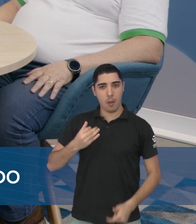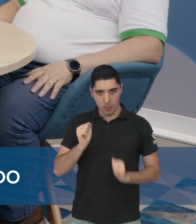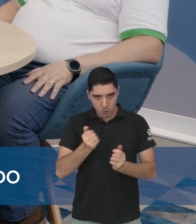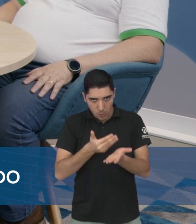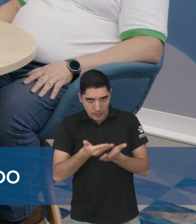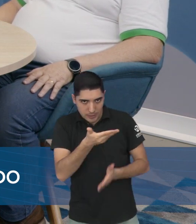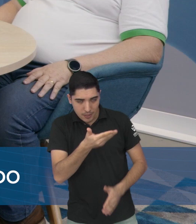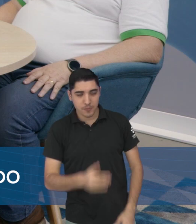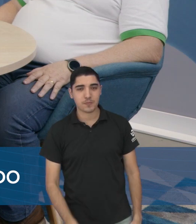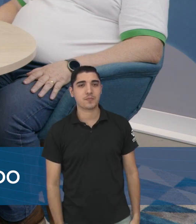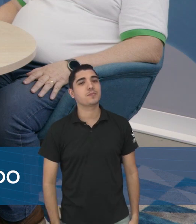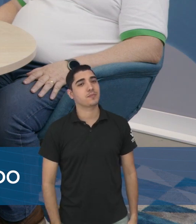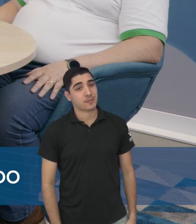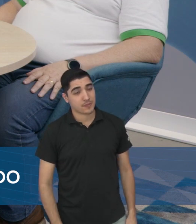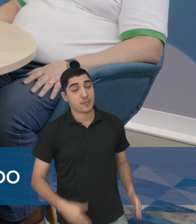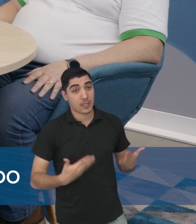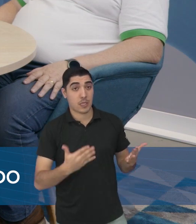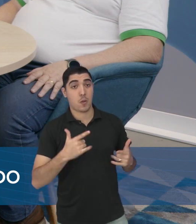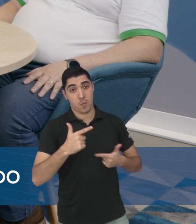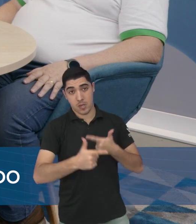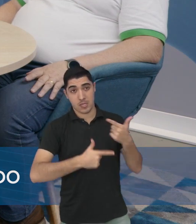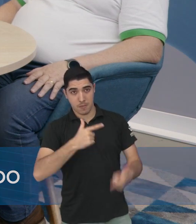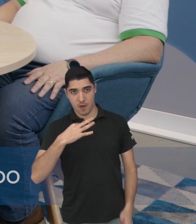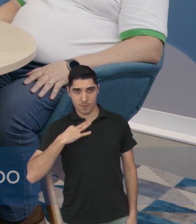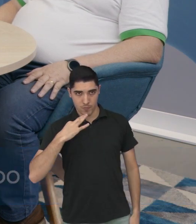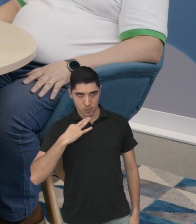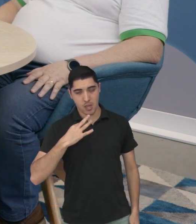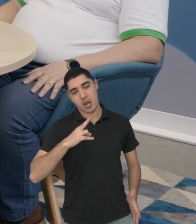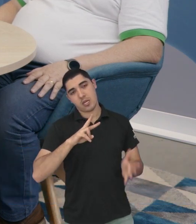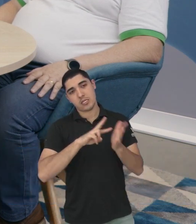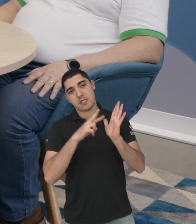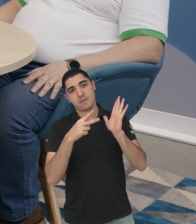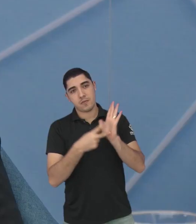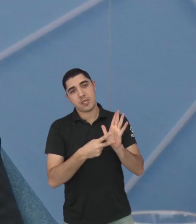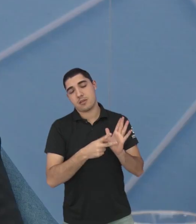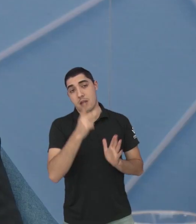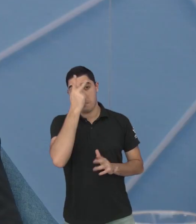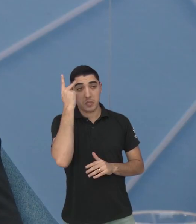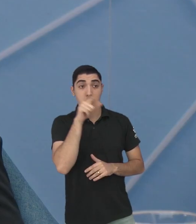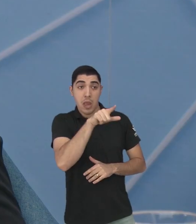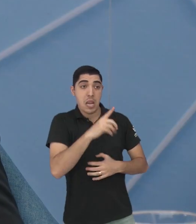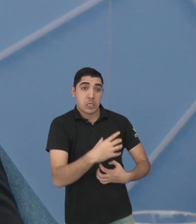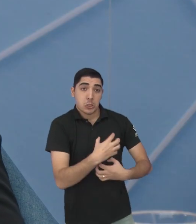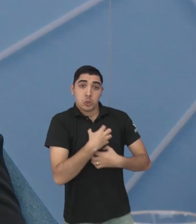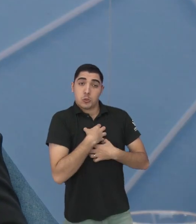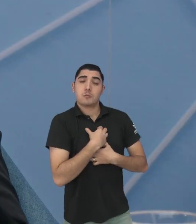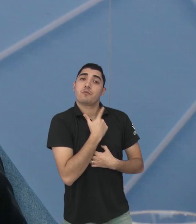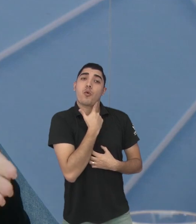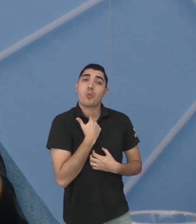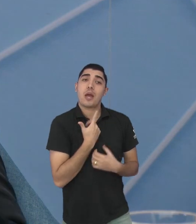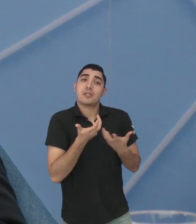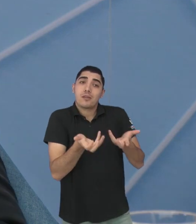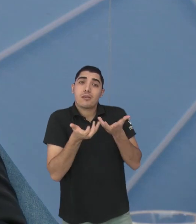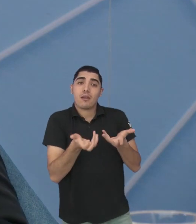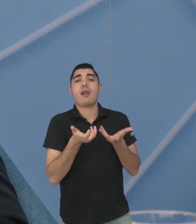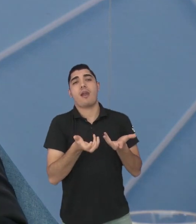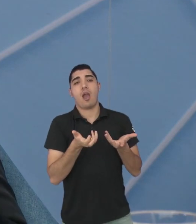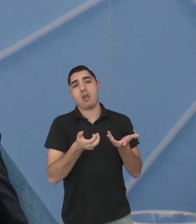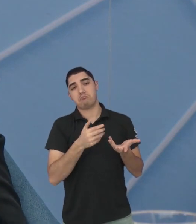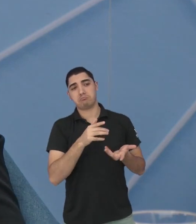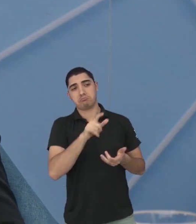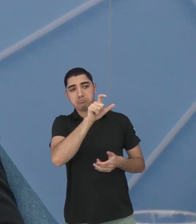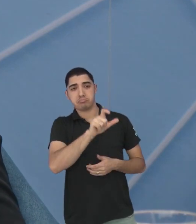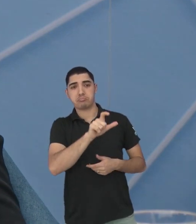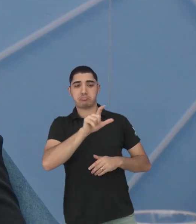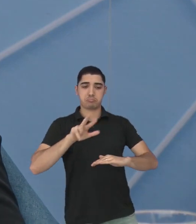Quer começar? Posso falar. Então, o trabalho voluntário, né? Ele é algo assim que a pessoa sente o desejo de